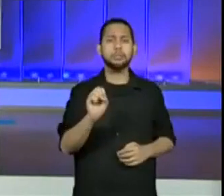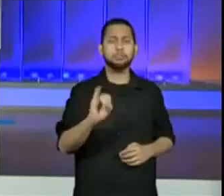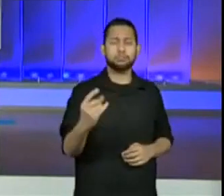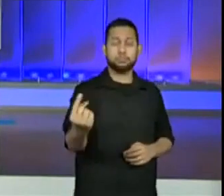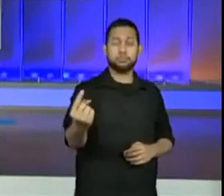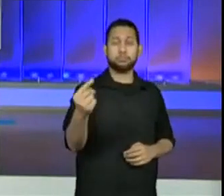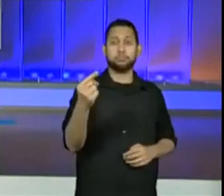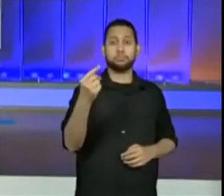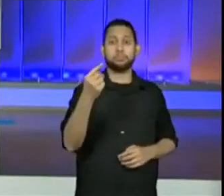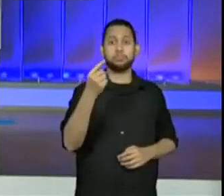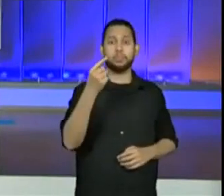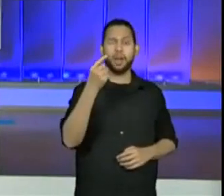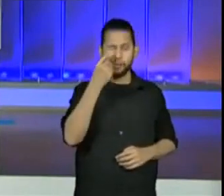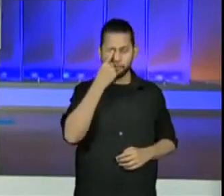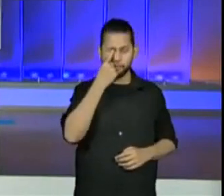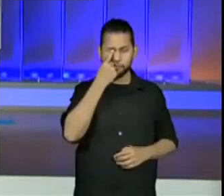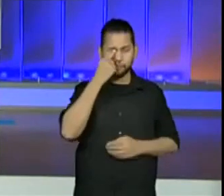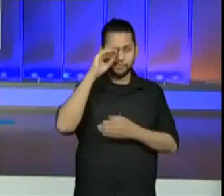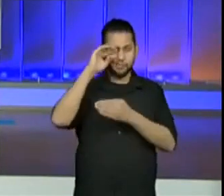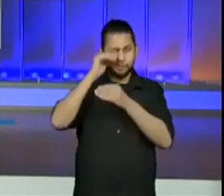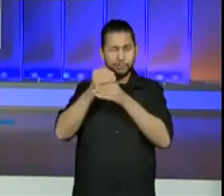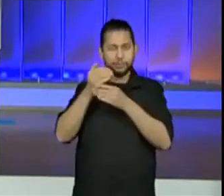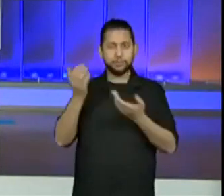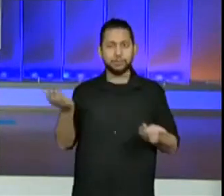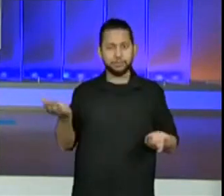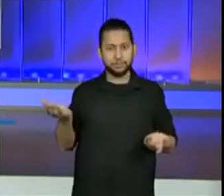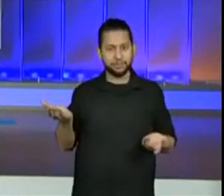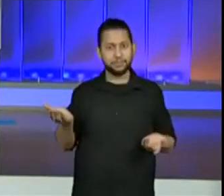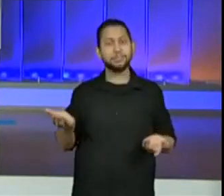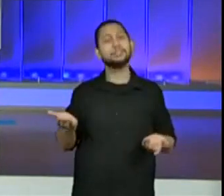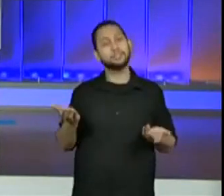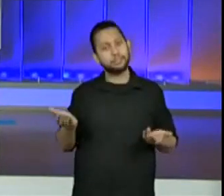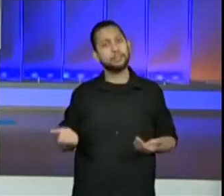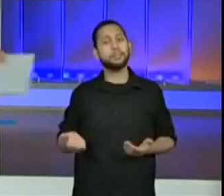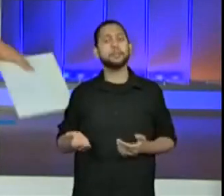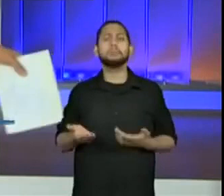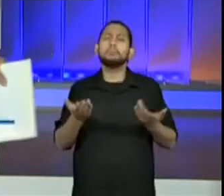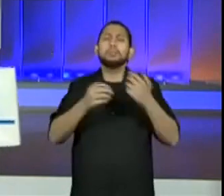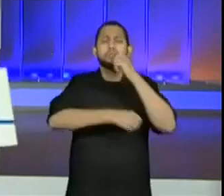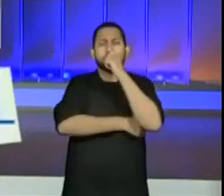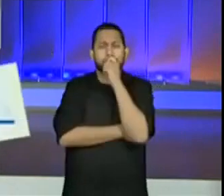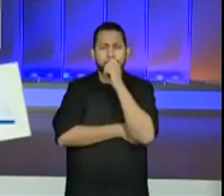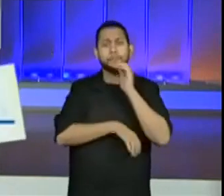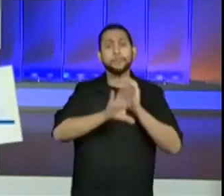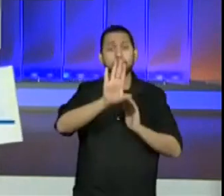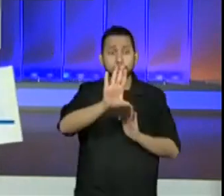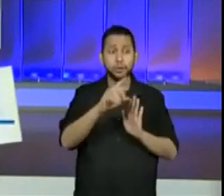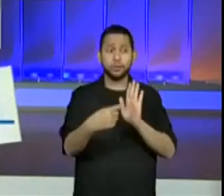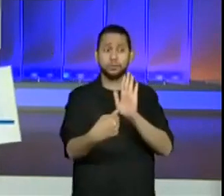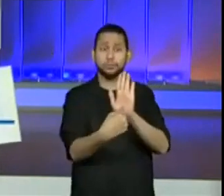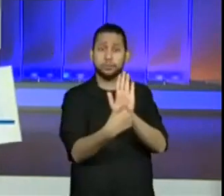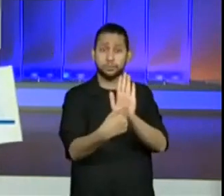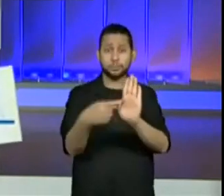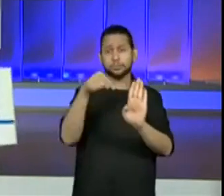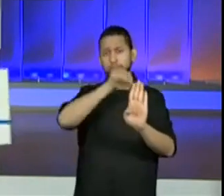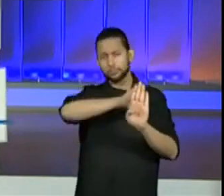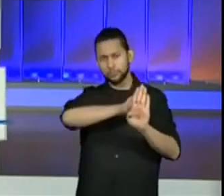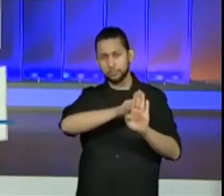protegendo os nossos olhos. Muito bom que pensamos sobre isso. E as matas ciliares, então?